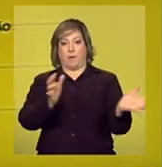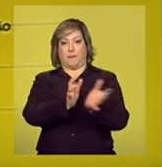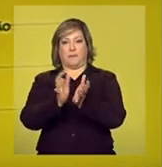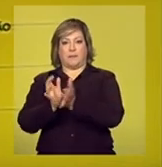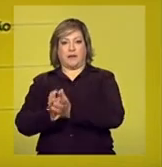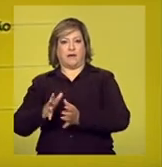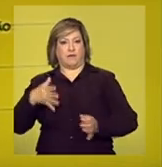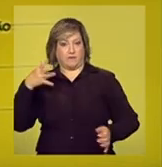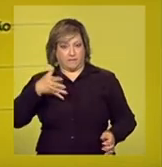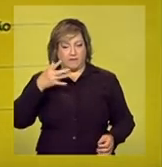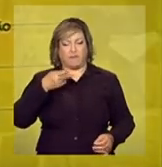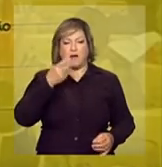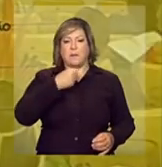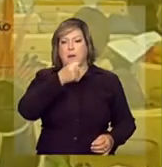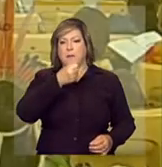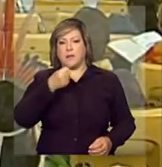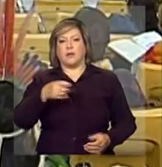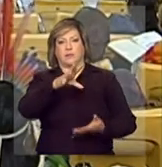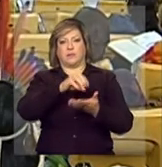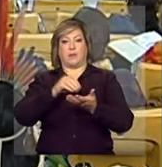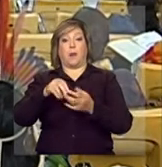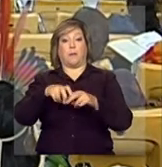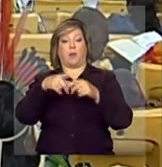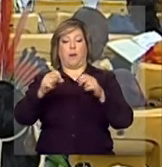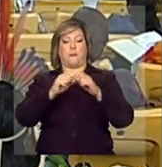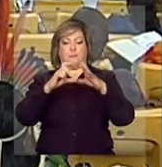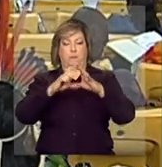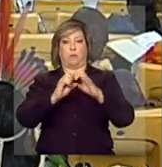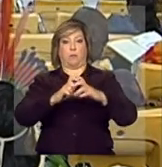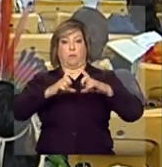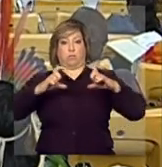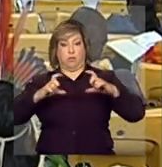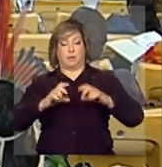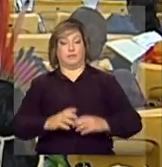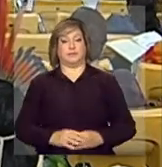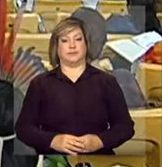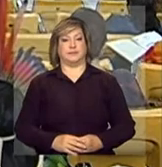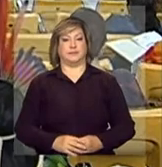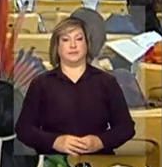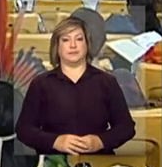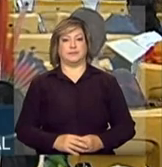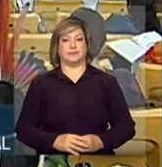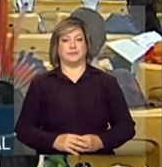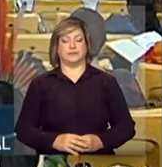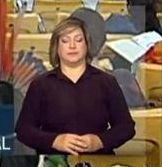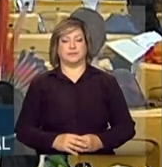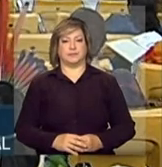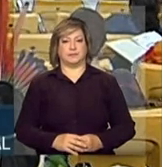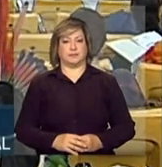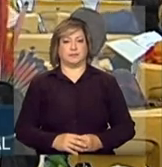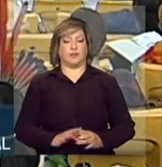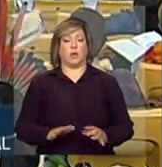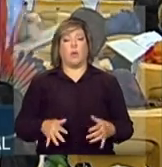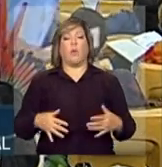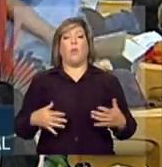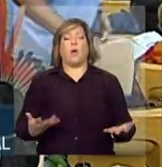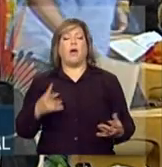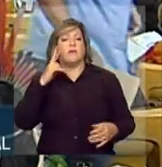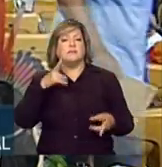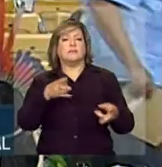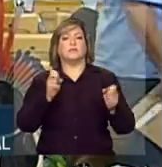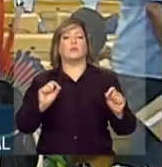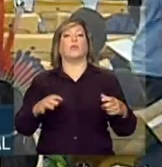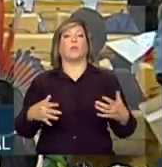estavam concentradas nesse assunto, por isso que a bolota aí é maior. Bom, quais são as percepções?